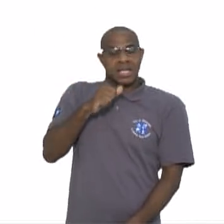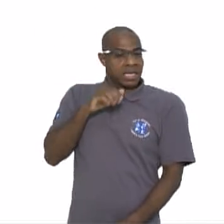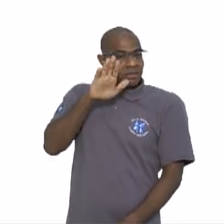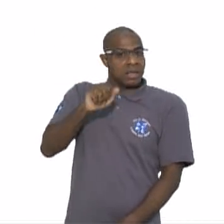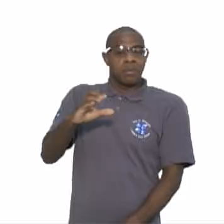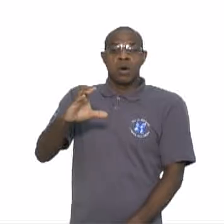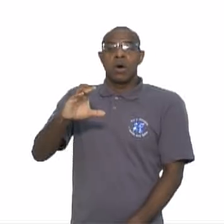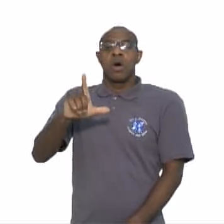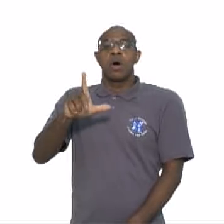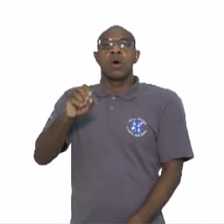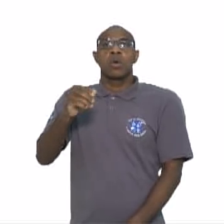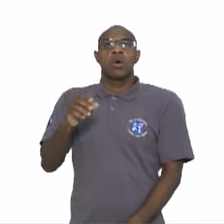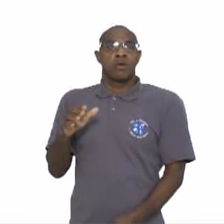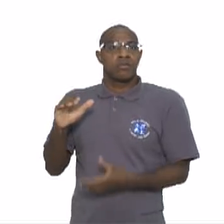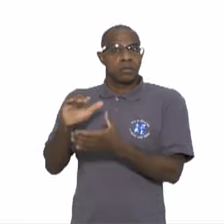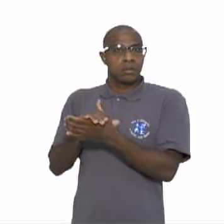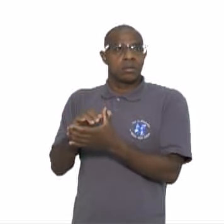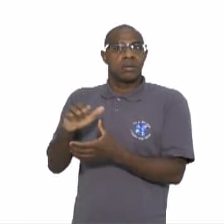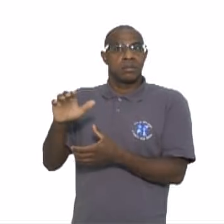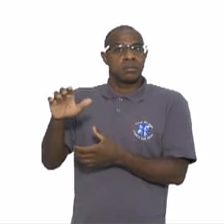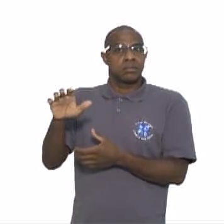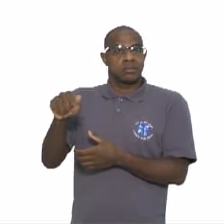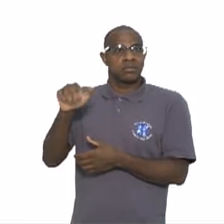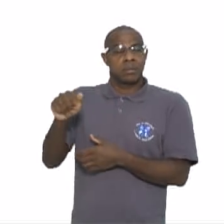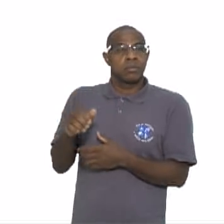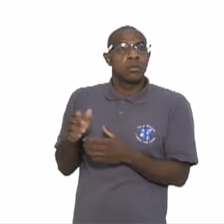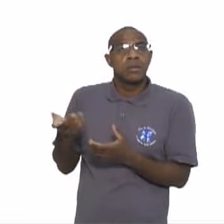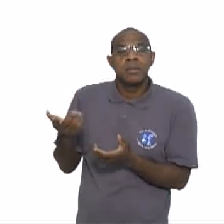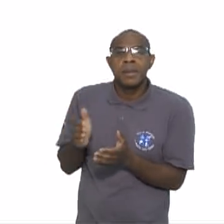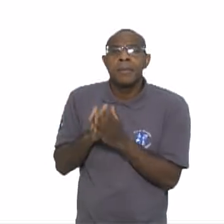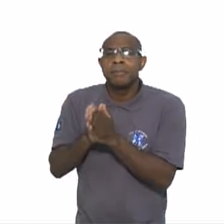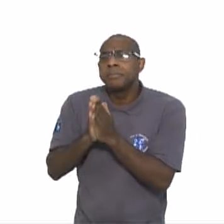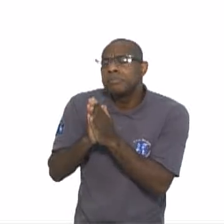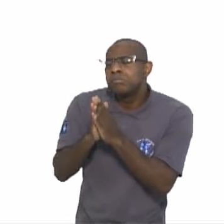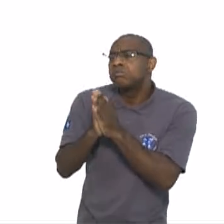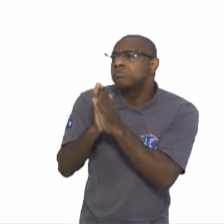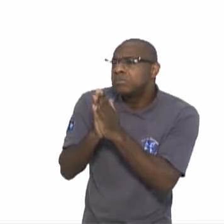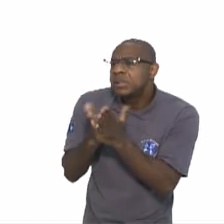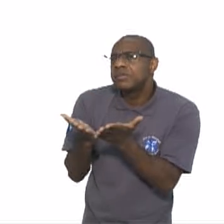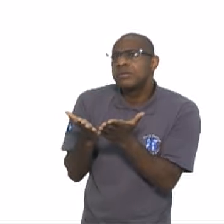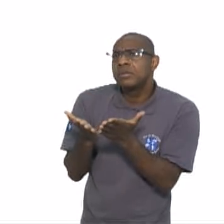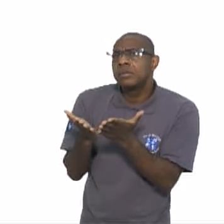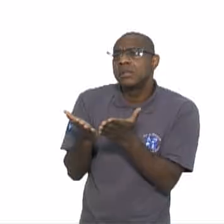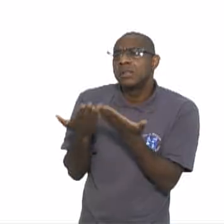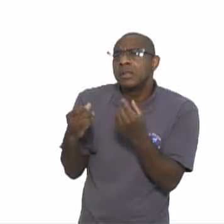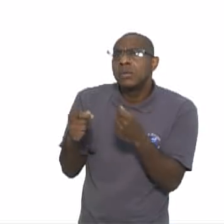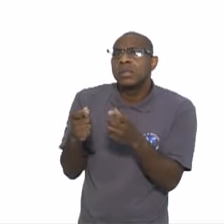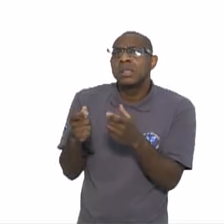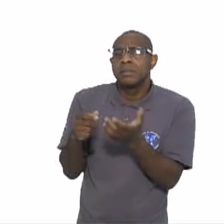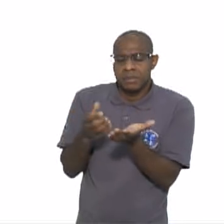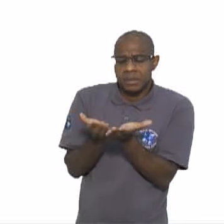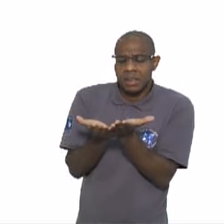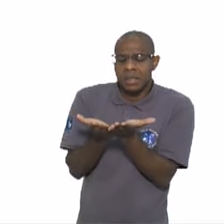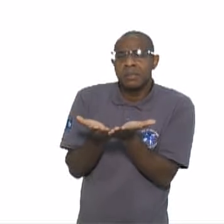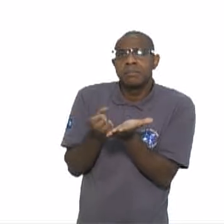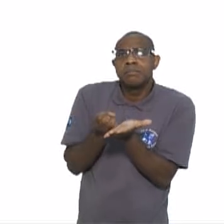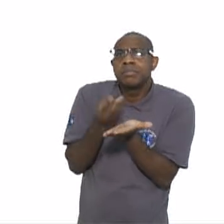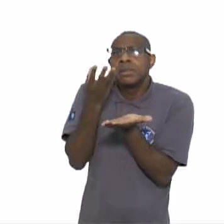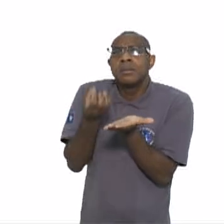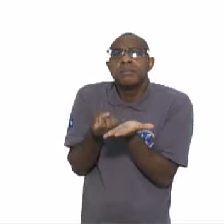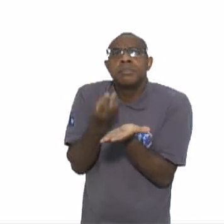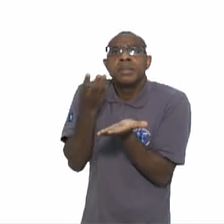Remígio, né, que é o bispo lá de Reims, suplicando-lhe que fizesse penetrar no coração do rei a palavra da salvação.